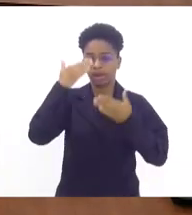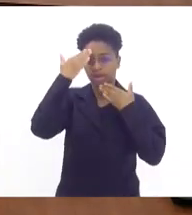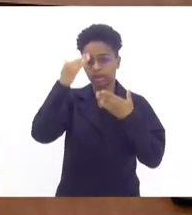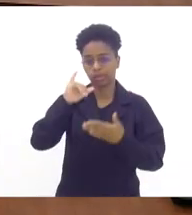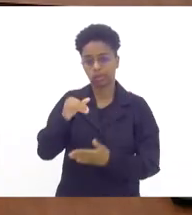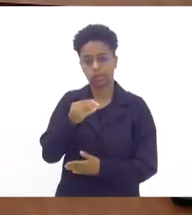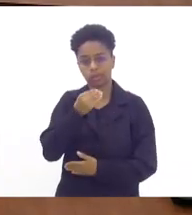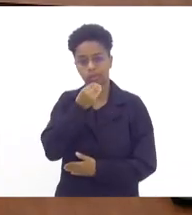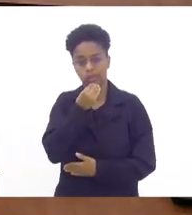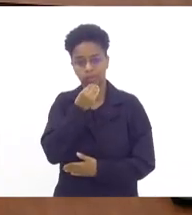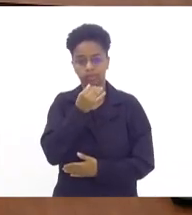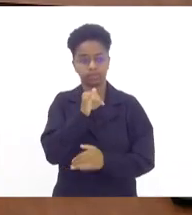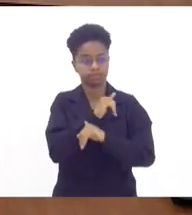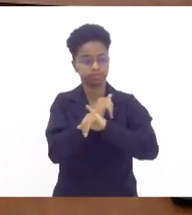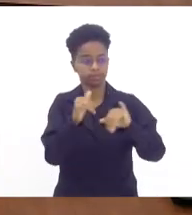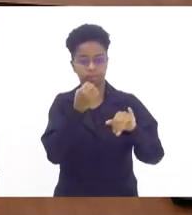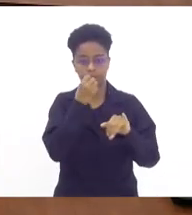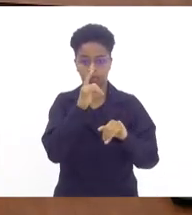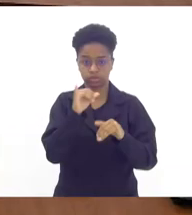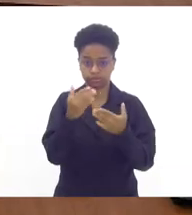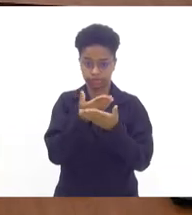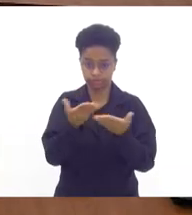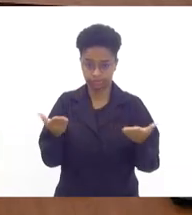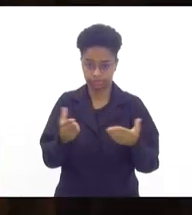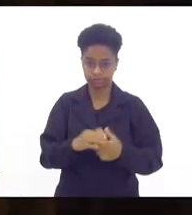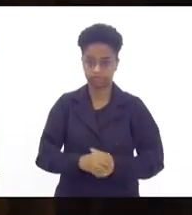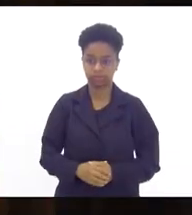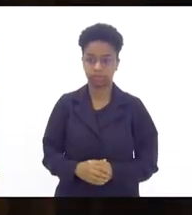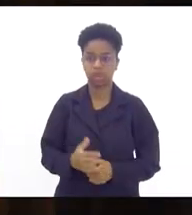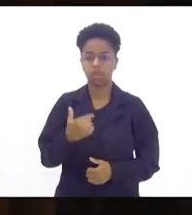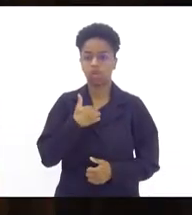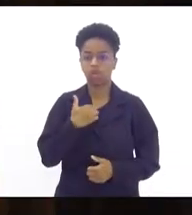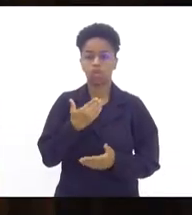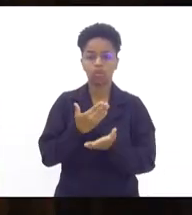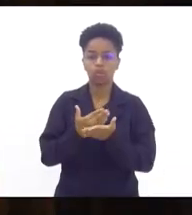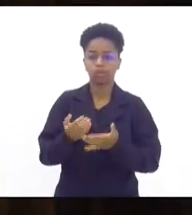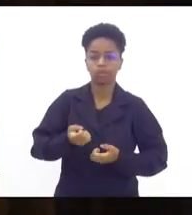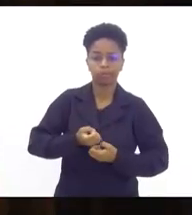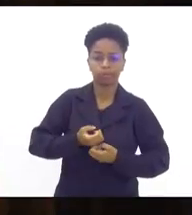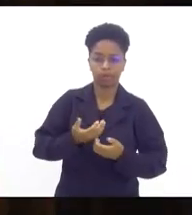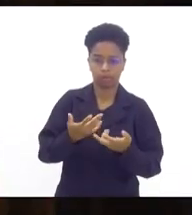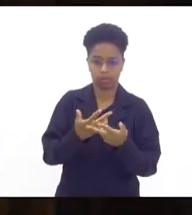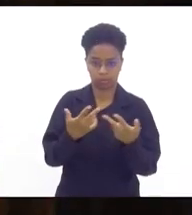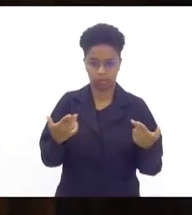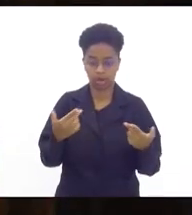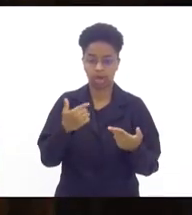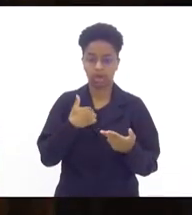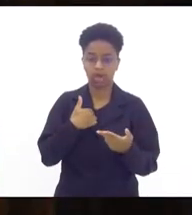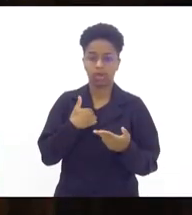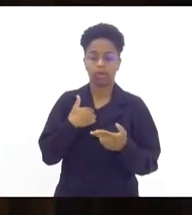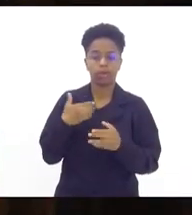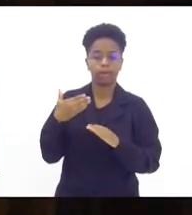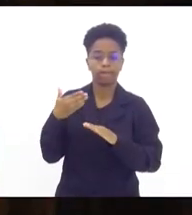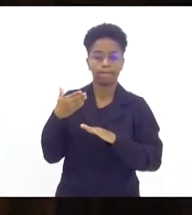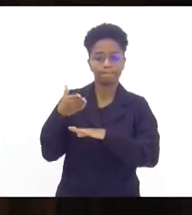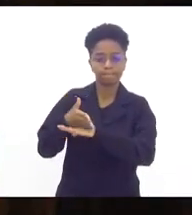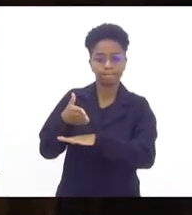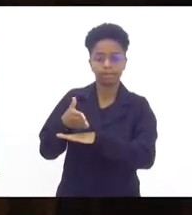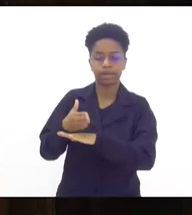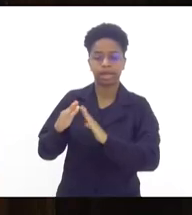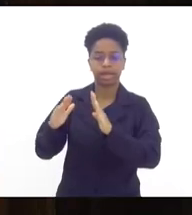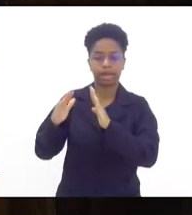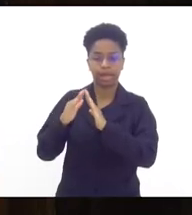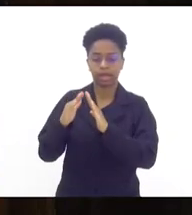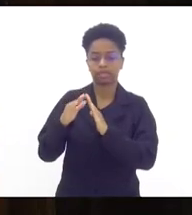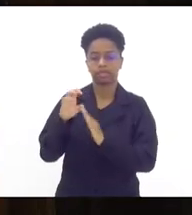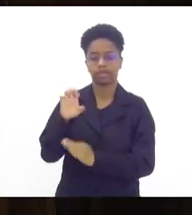dando bom dia a todos eu vou começar com um testemunho Eu frequento uma casa espírita na Paulo de Souza